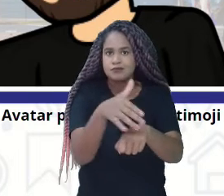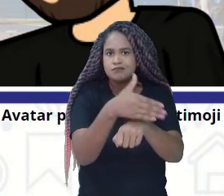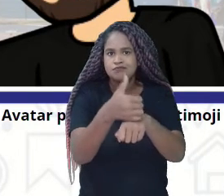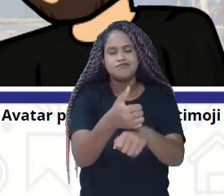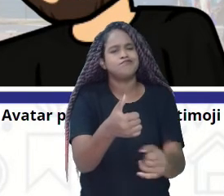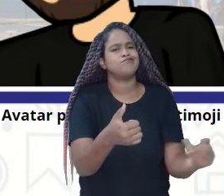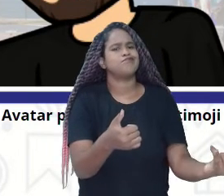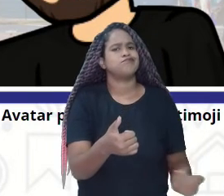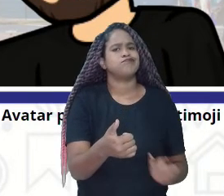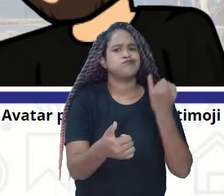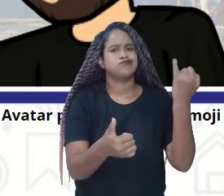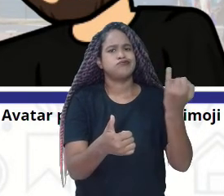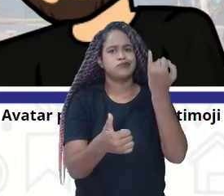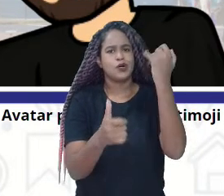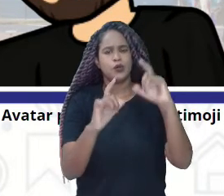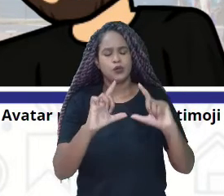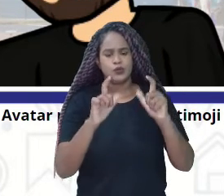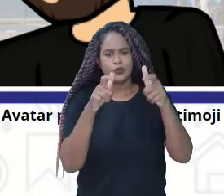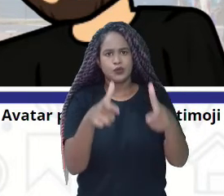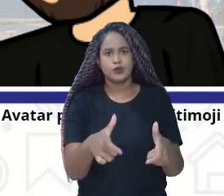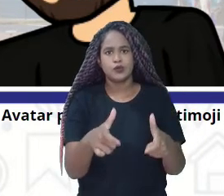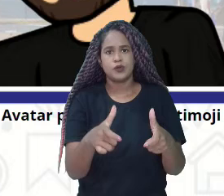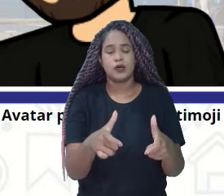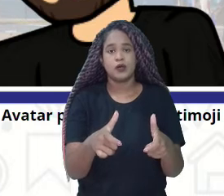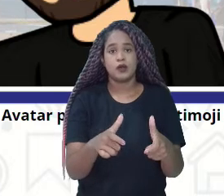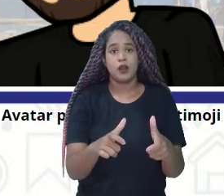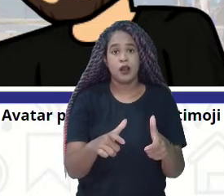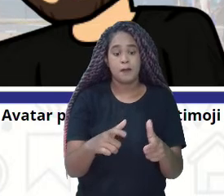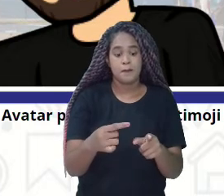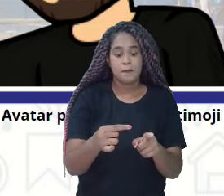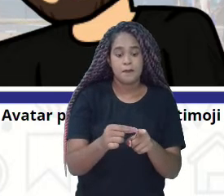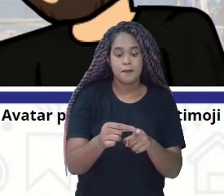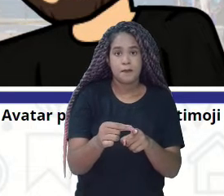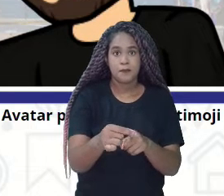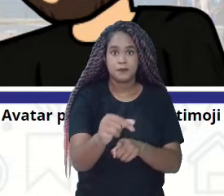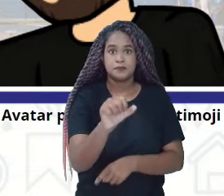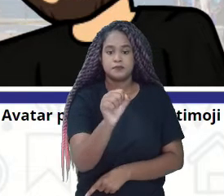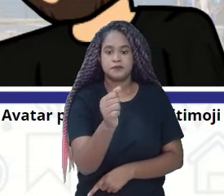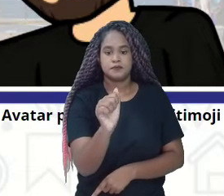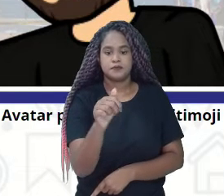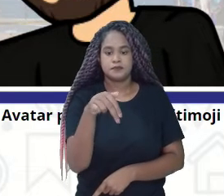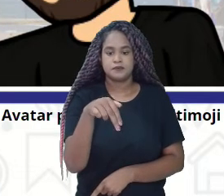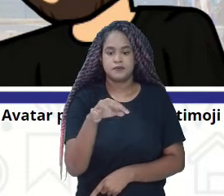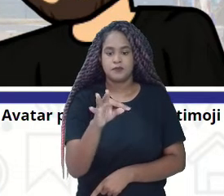muito importante, localizada no bairro de Santo Antônio, no Recife, né?